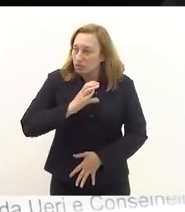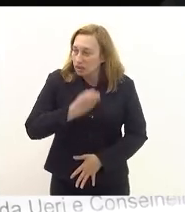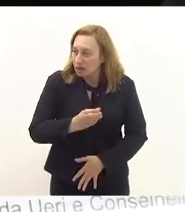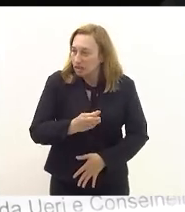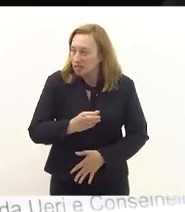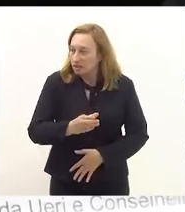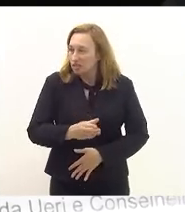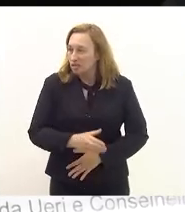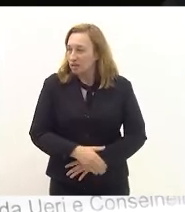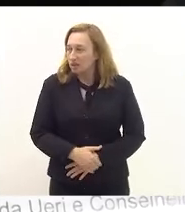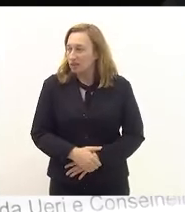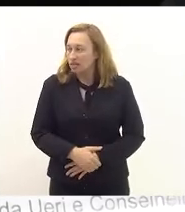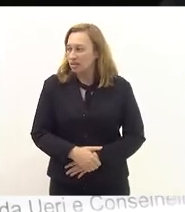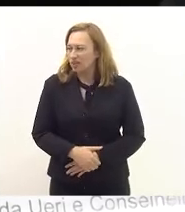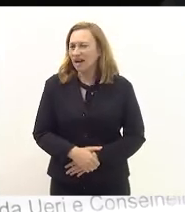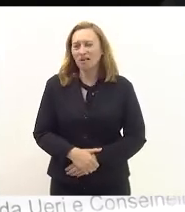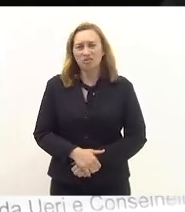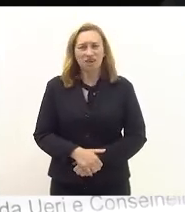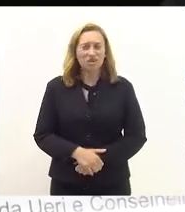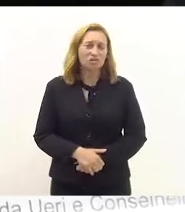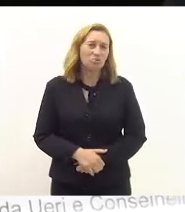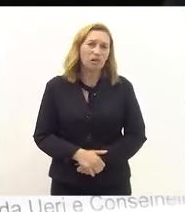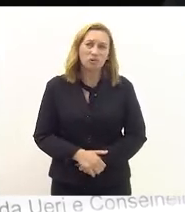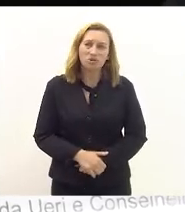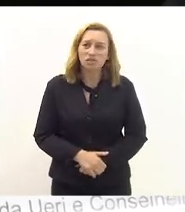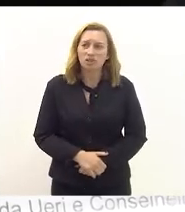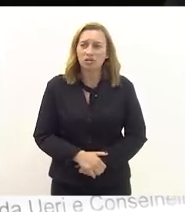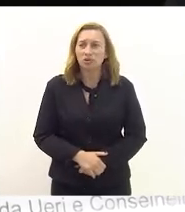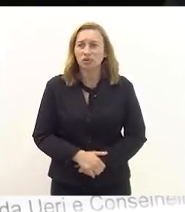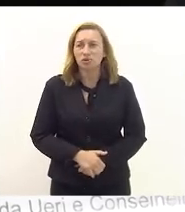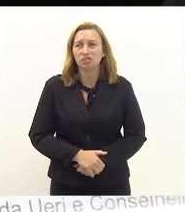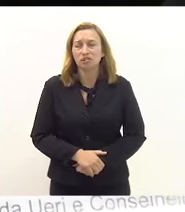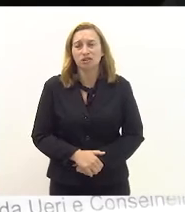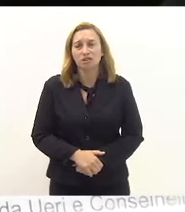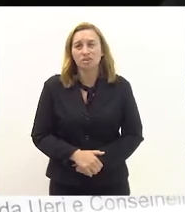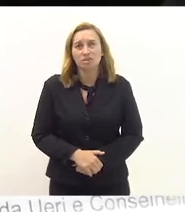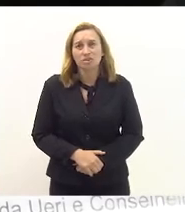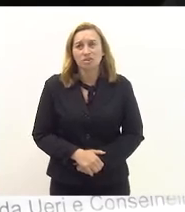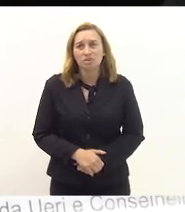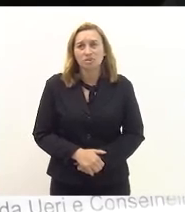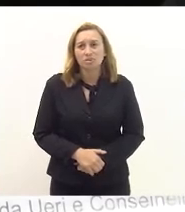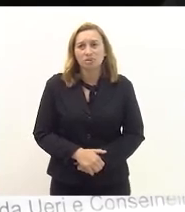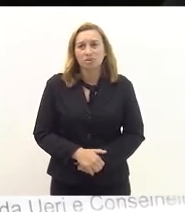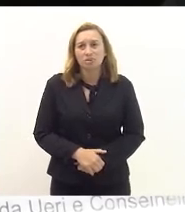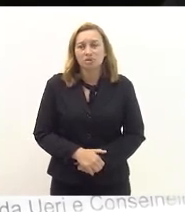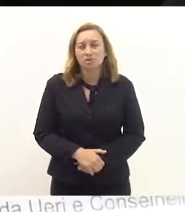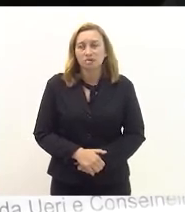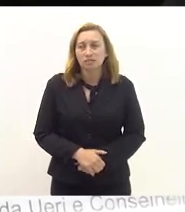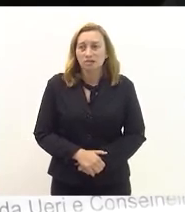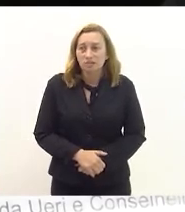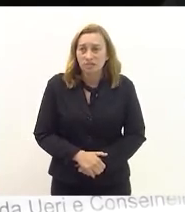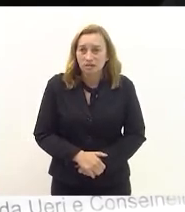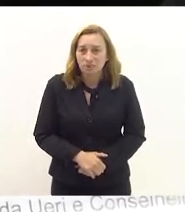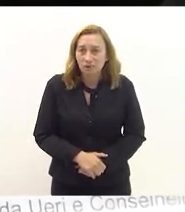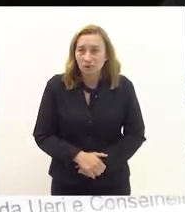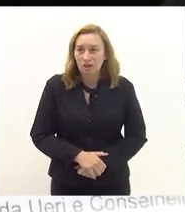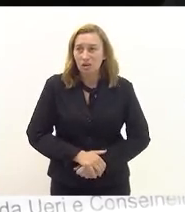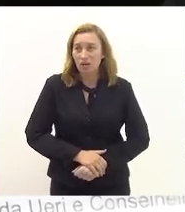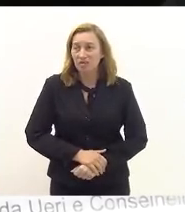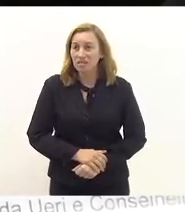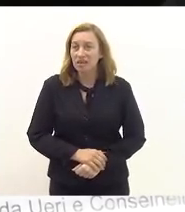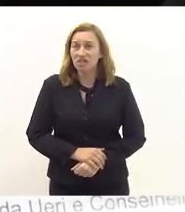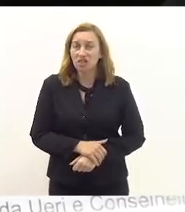de coerência e de sonhos que não se apagam jamais. estava predestinado a